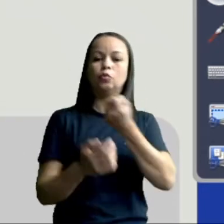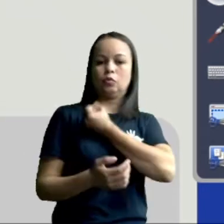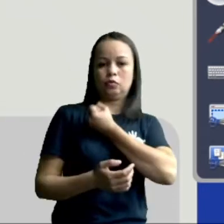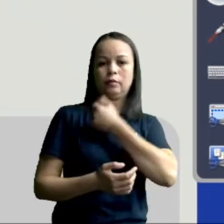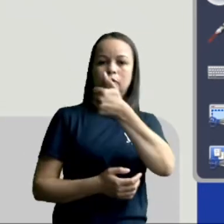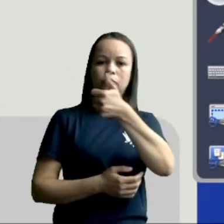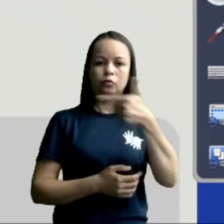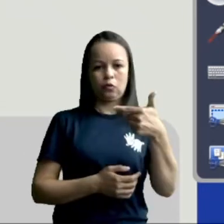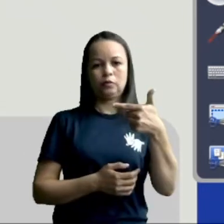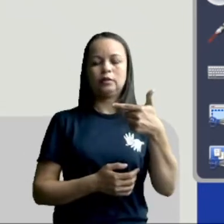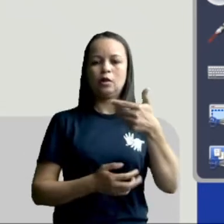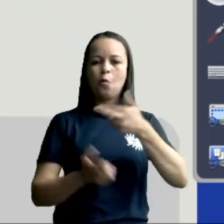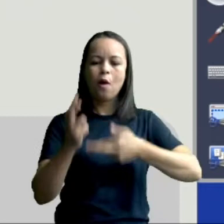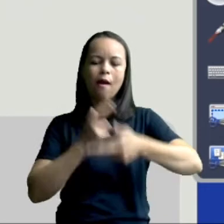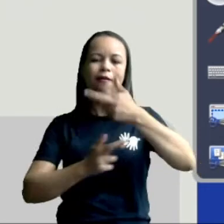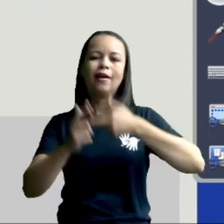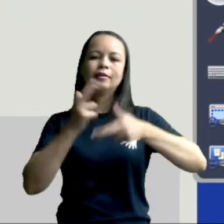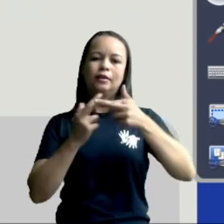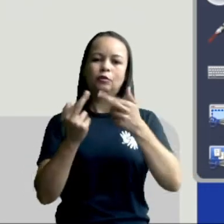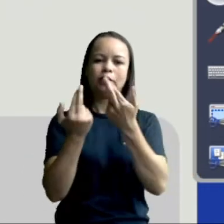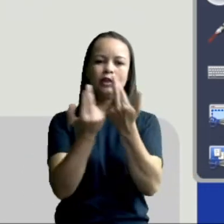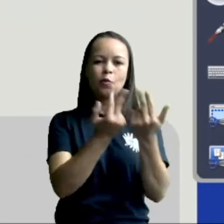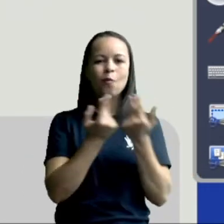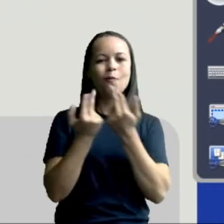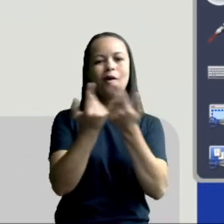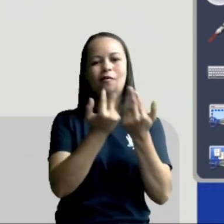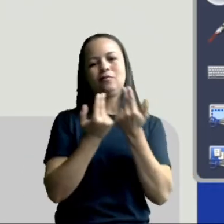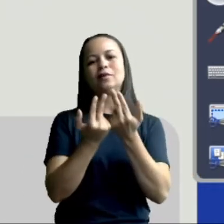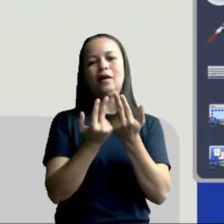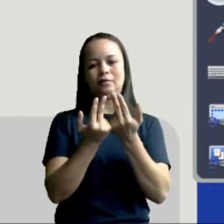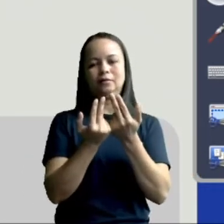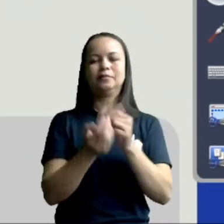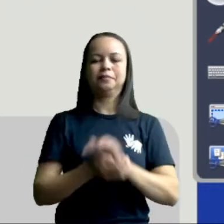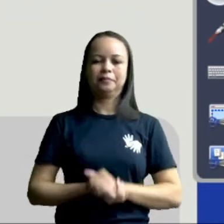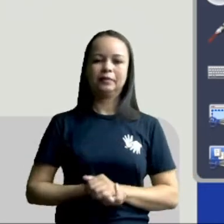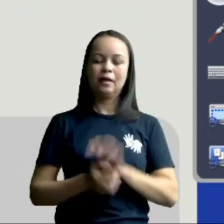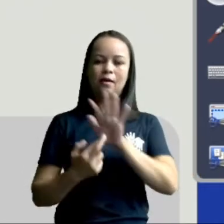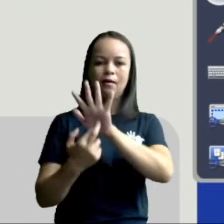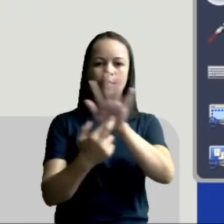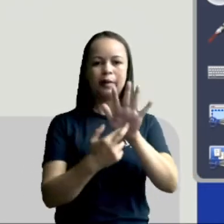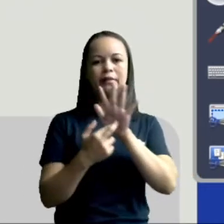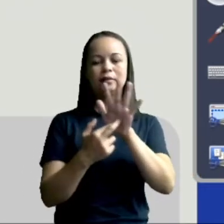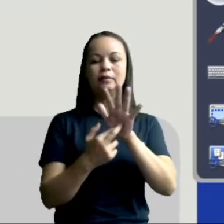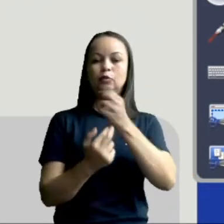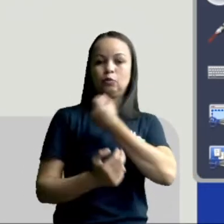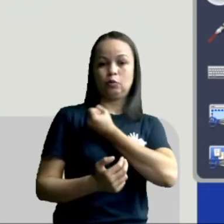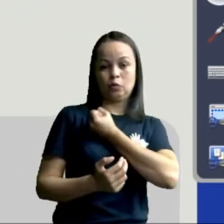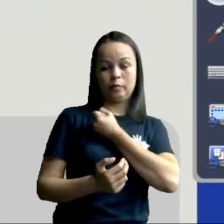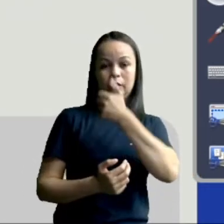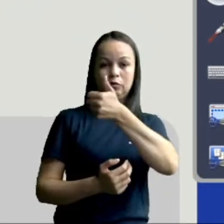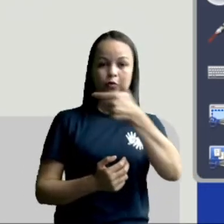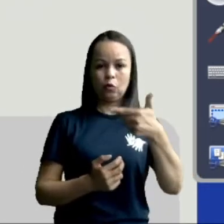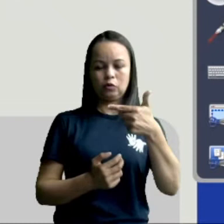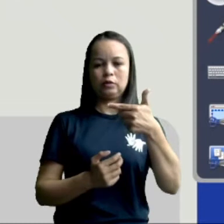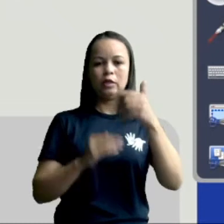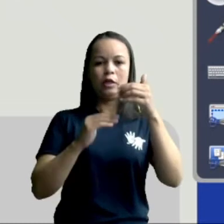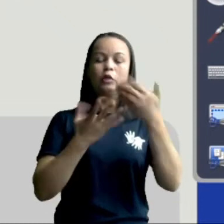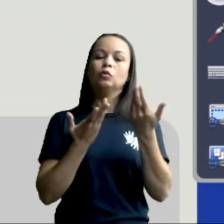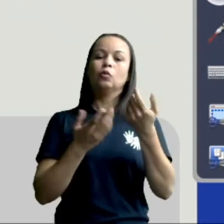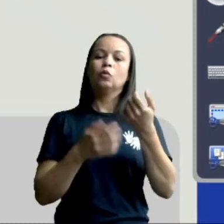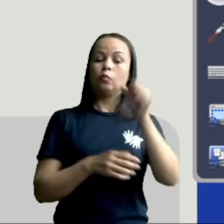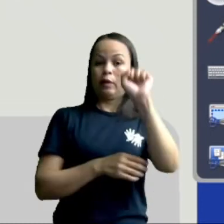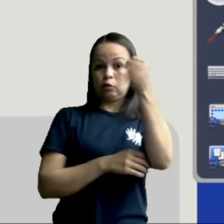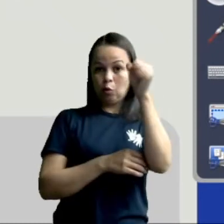12, não é? Uma relação aqui de igualdade, né? Representando o número 12 no exemplo de baixo e o